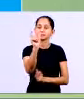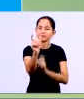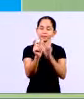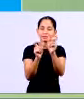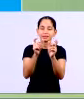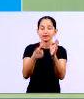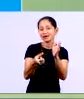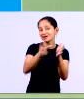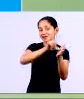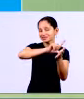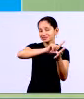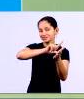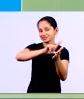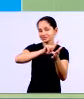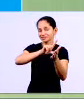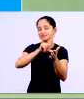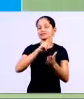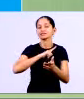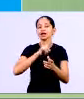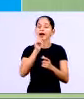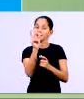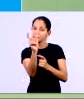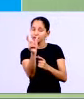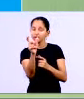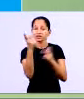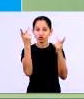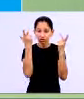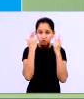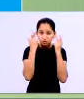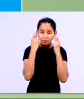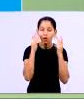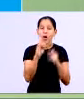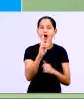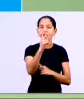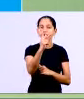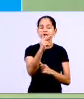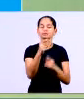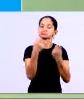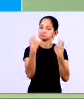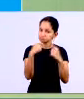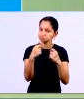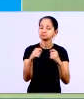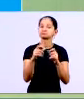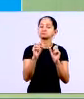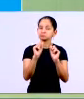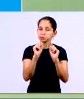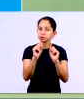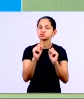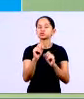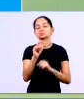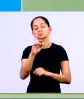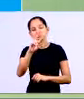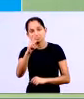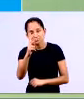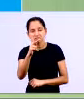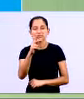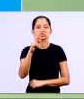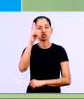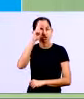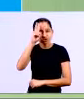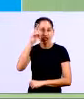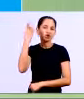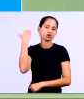se a palavra seguinte começar com H. Isso, aí a gente usa o hífen. Anti-higiênico,